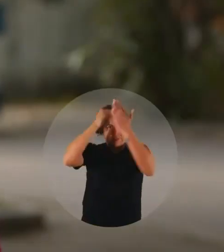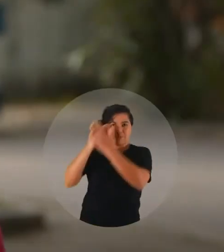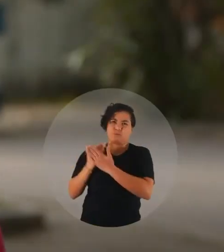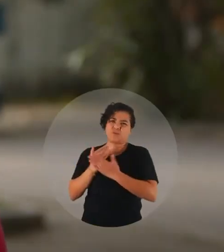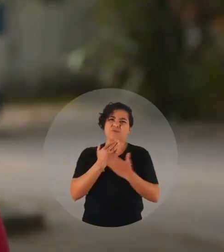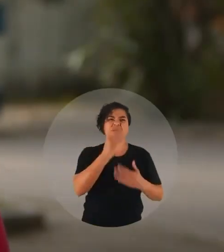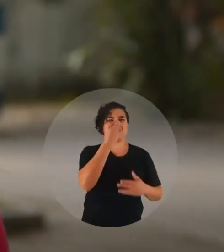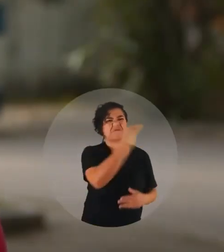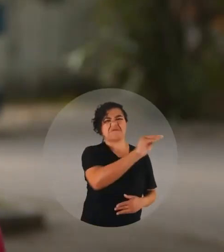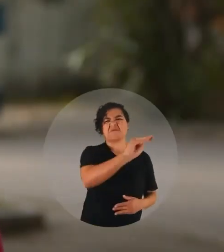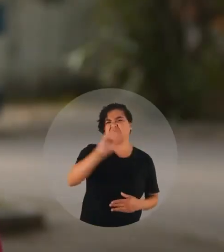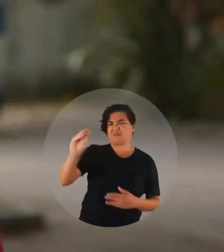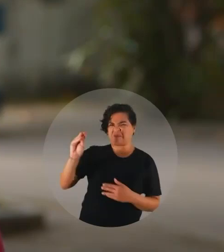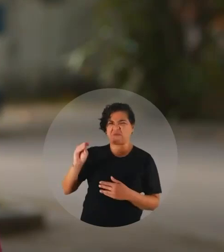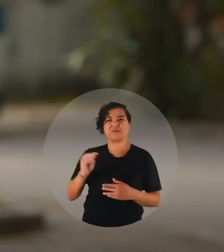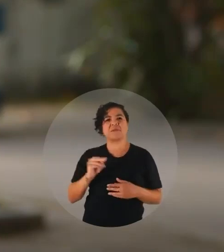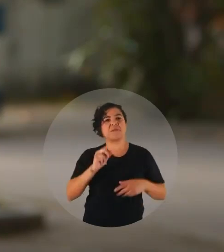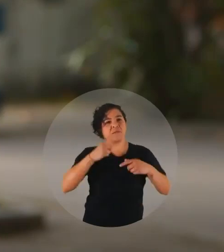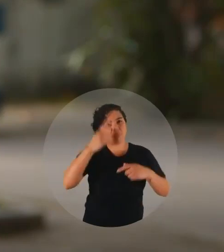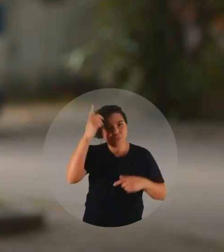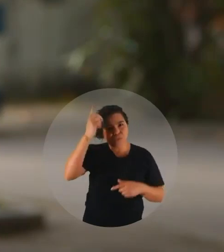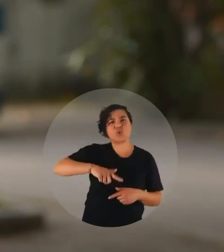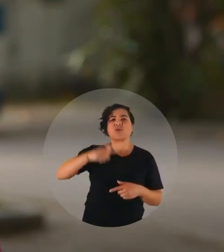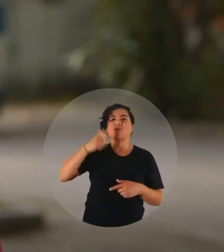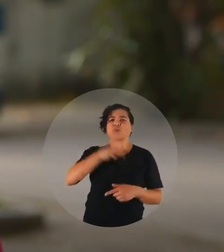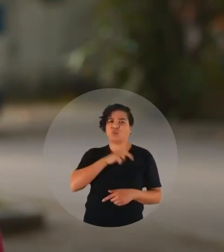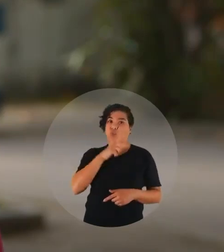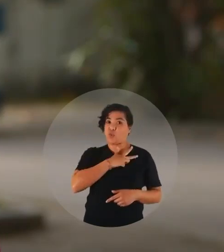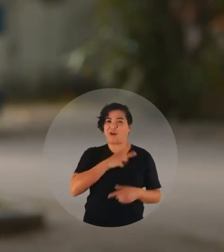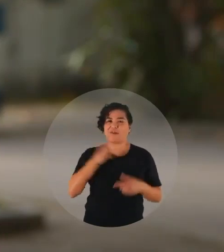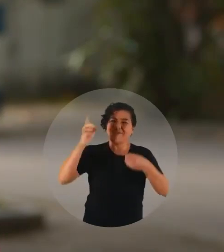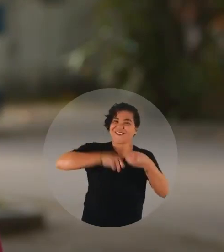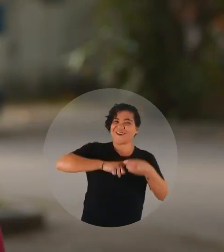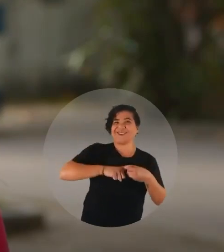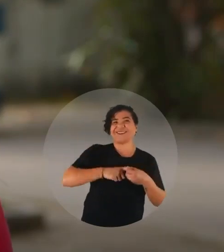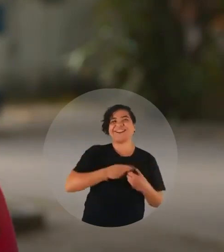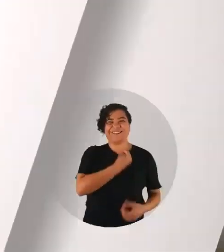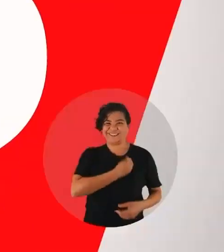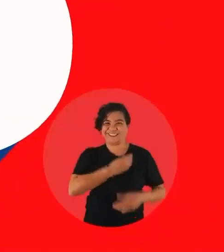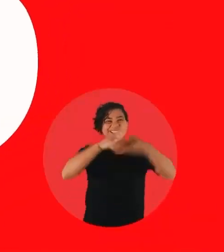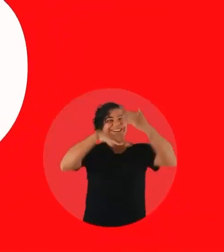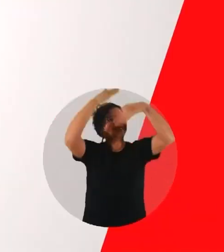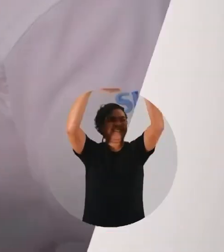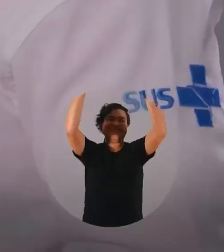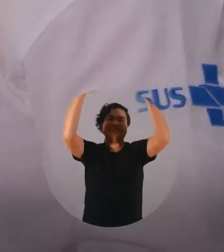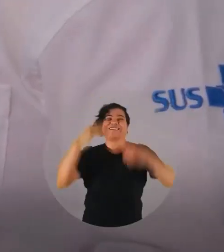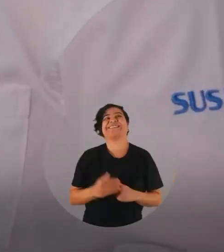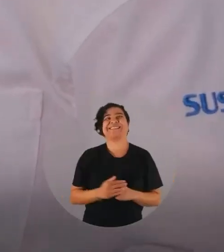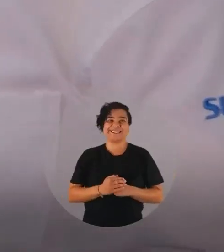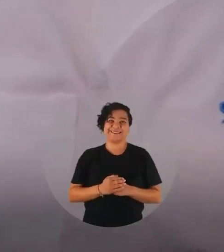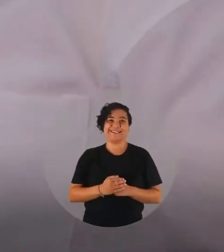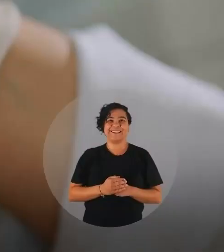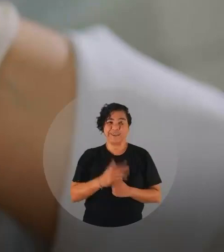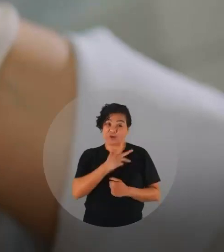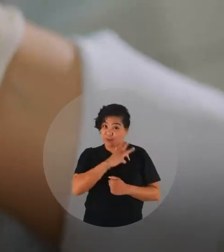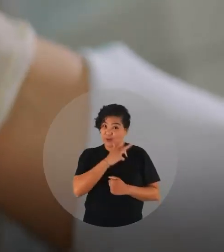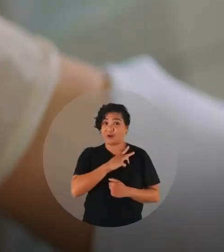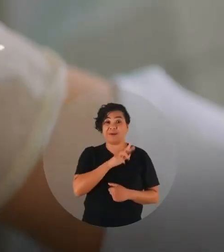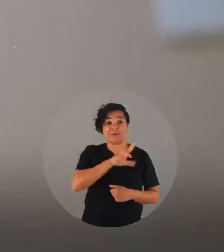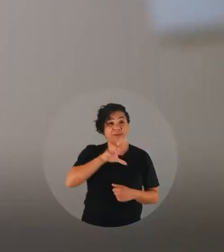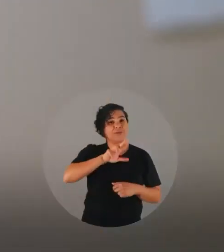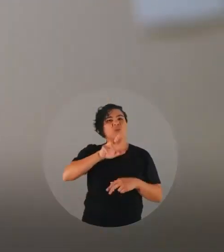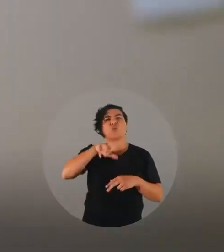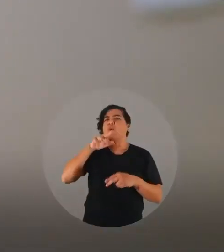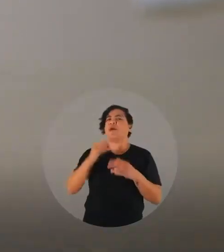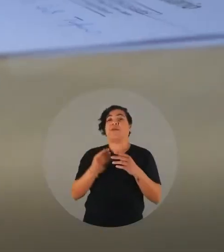A gente precisa do Lula de volta, porque a gente precisa voltar a viver e precisa voltar a crescer. Lula vai implantar o mutirão do